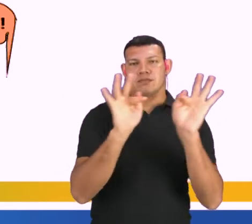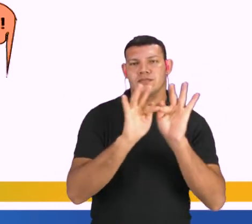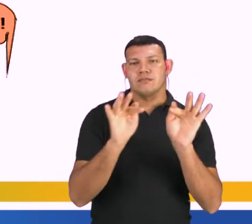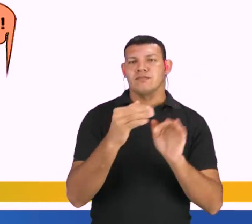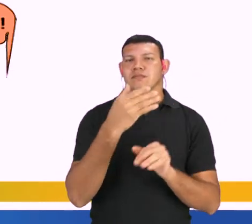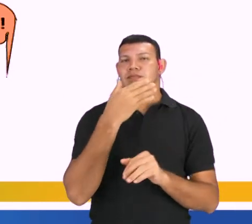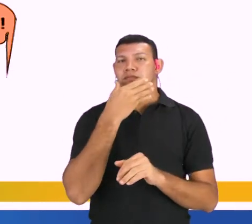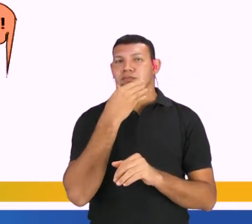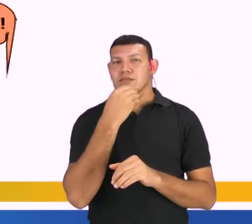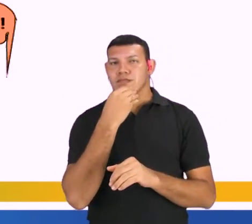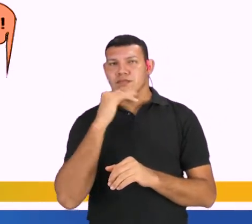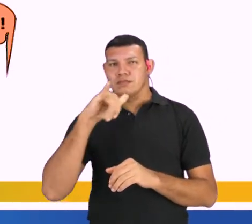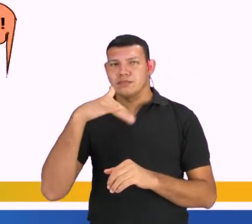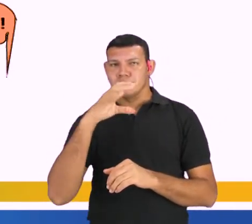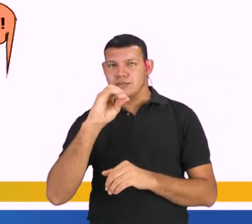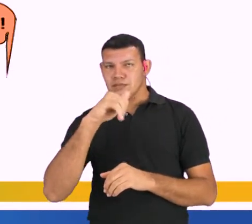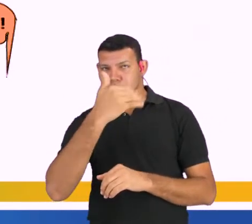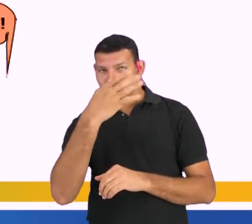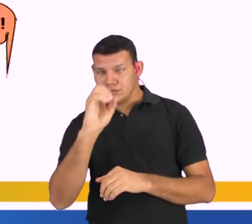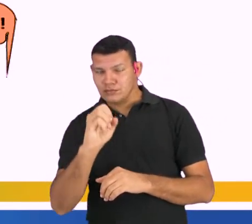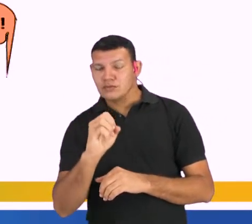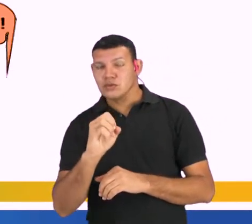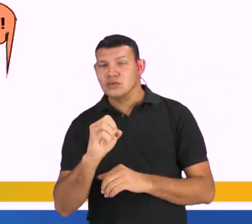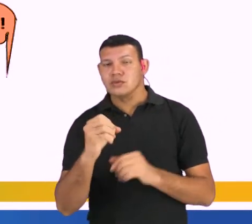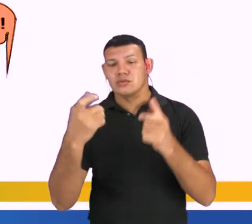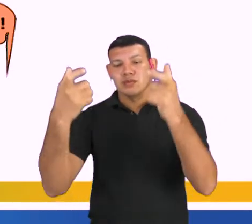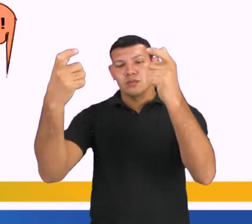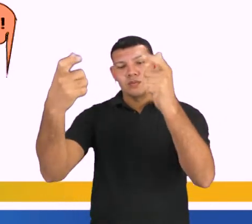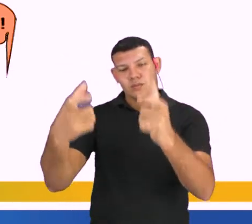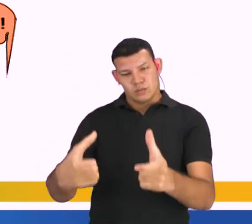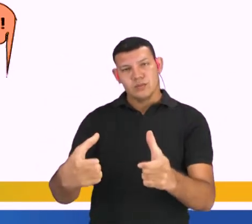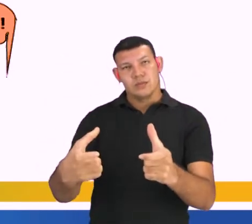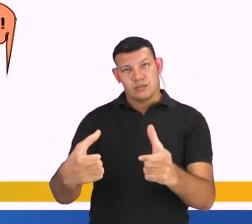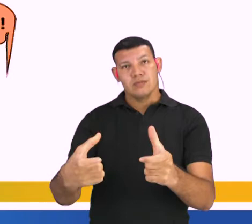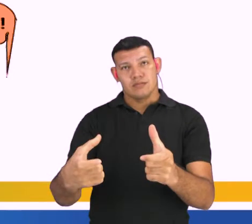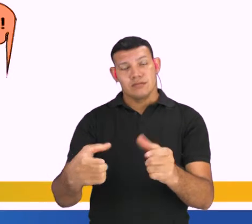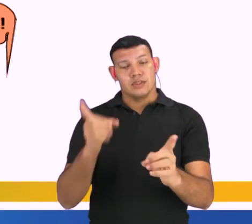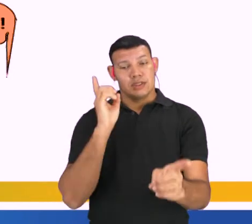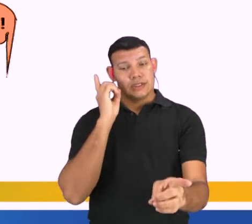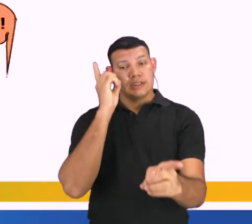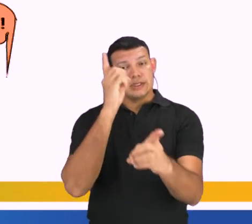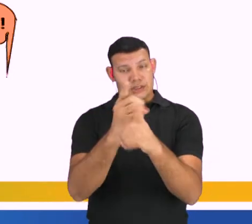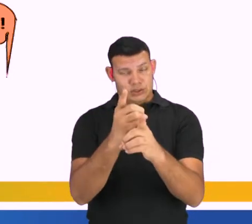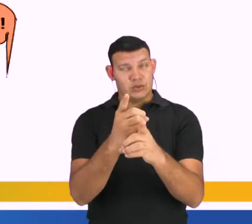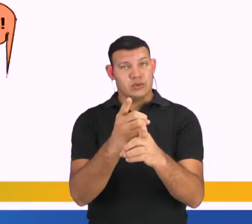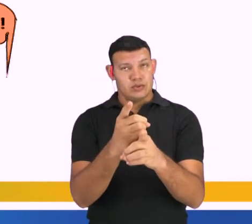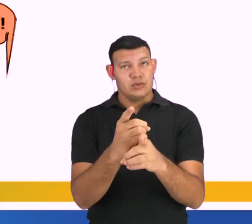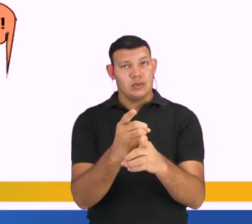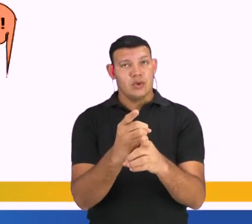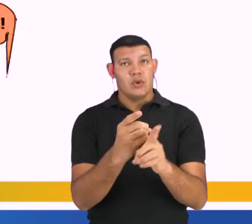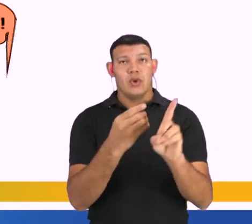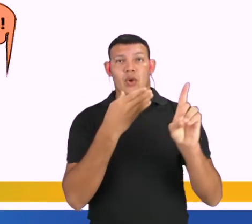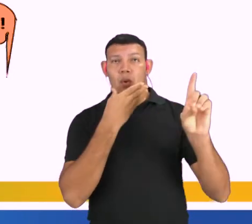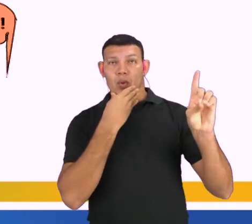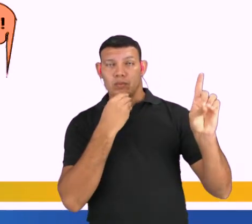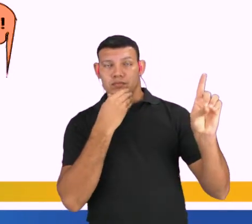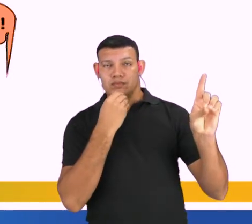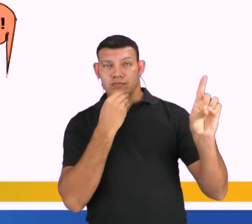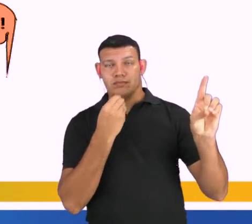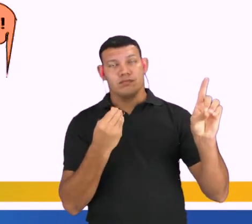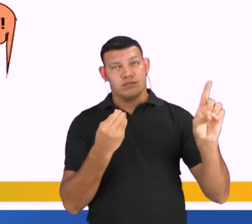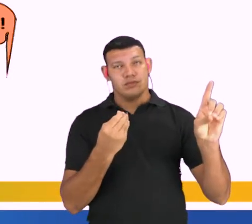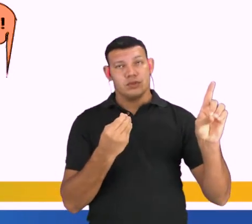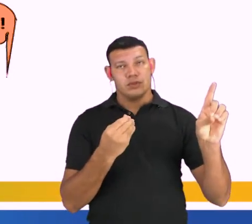João, poderia vir acompanhada de uma informação a respeito do ambiente onde se encontram João e o bolo. Uma festa, o